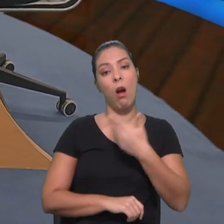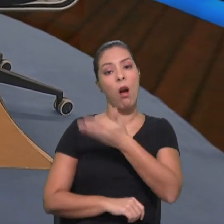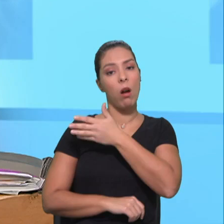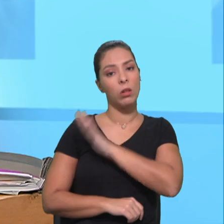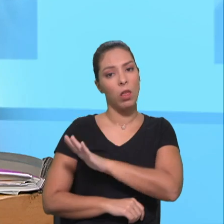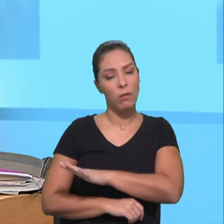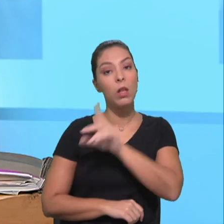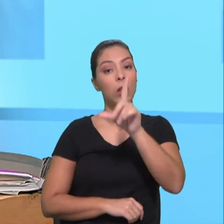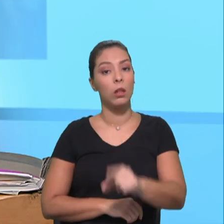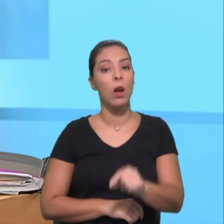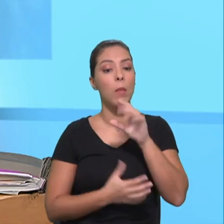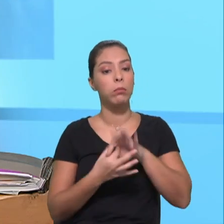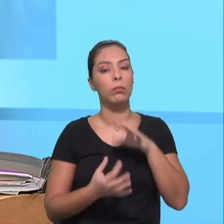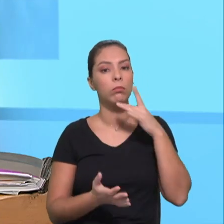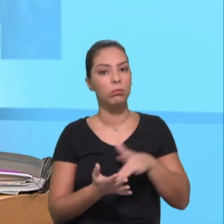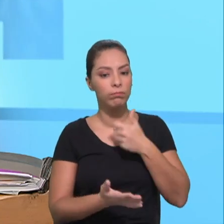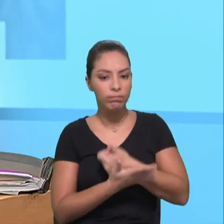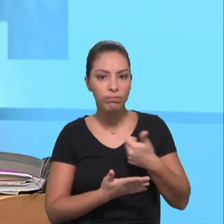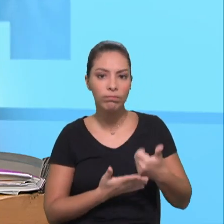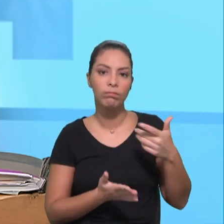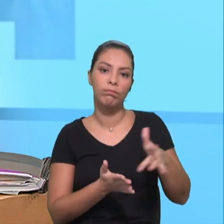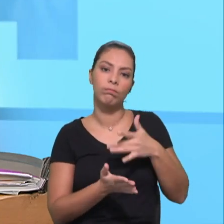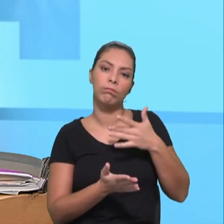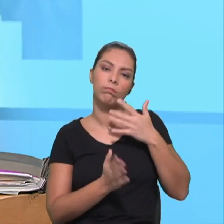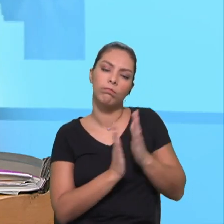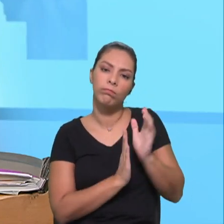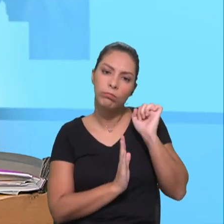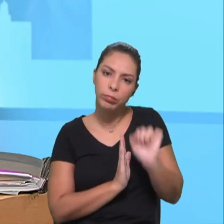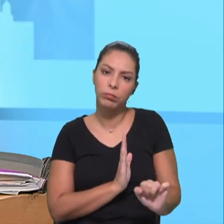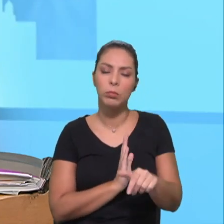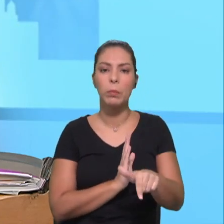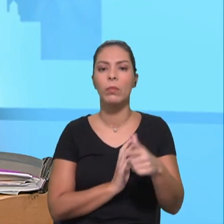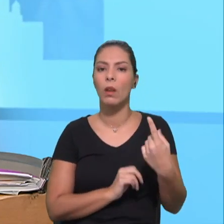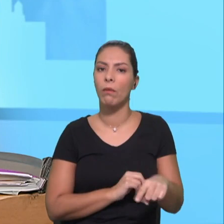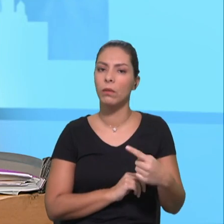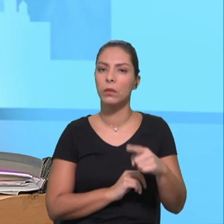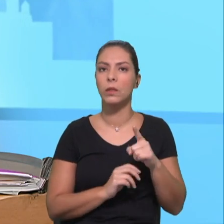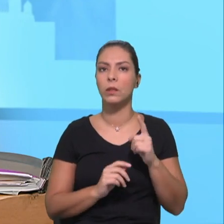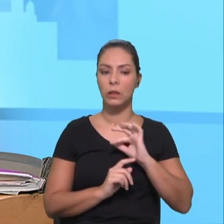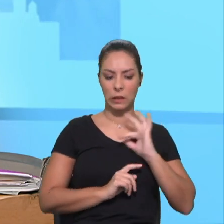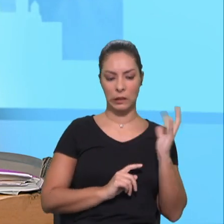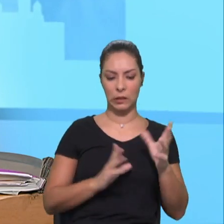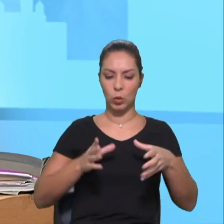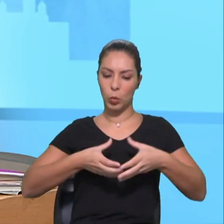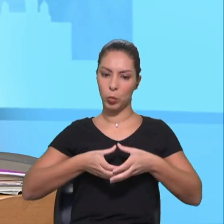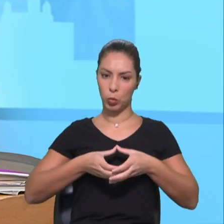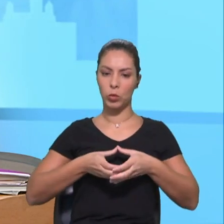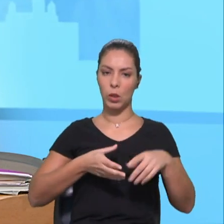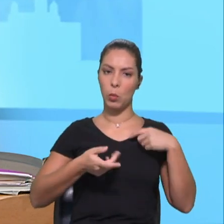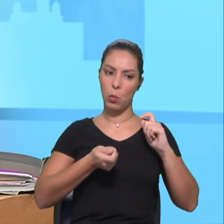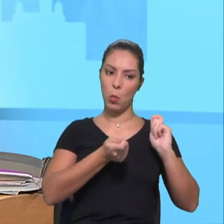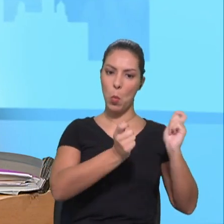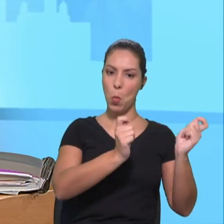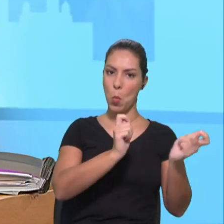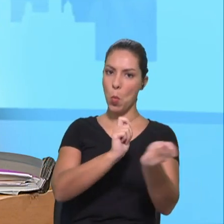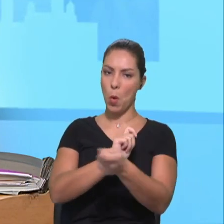adequação litúrgica, que muitas vezes há necessidade, ou porque a dimensão da comunidade mudou, ou seja,